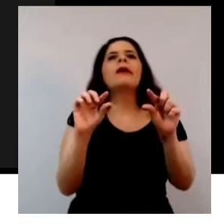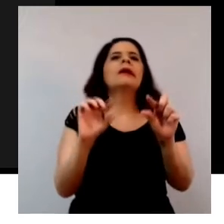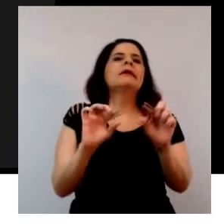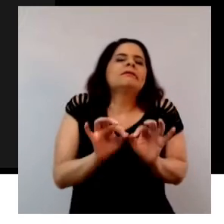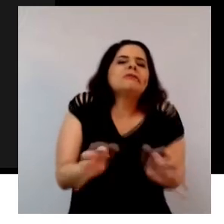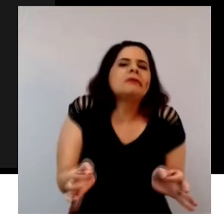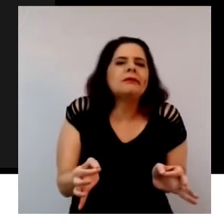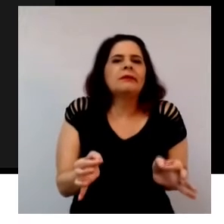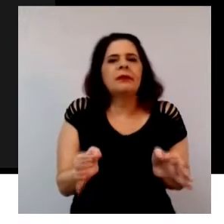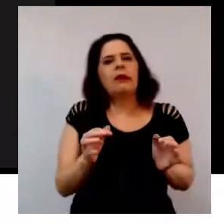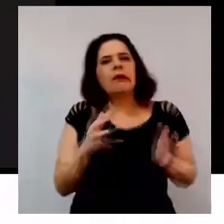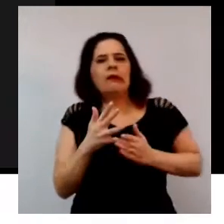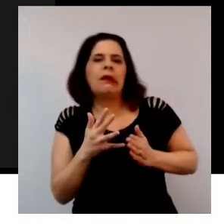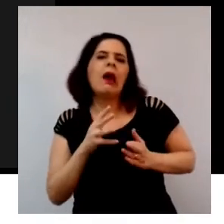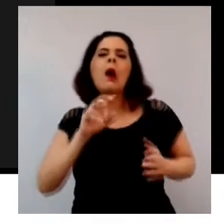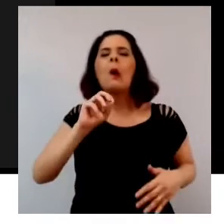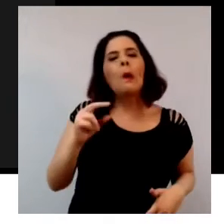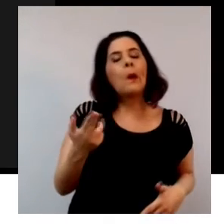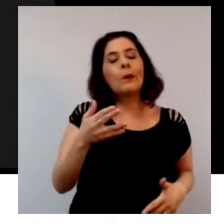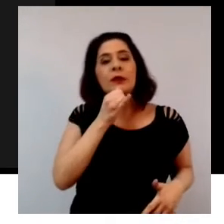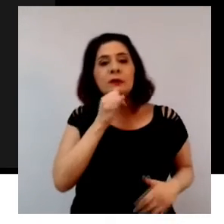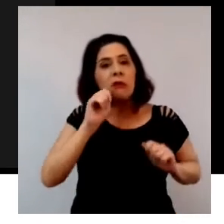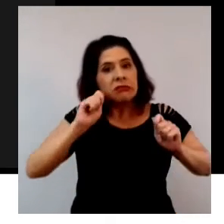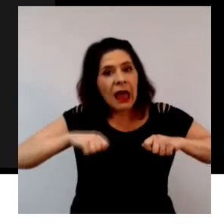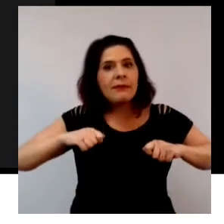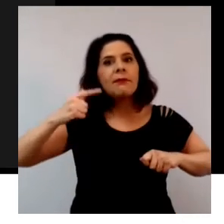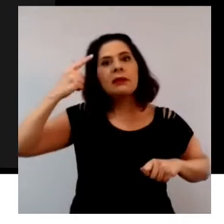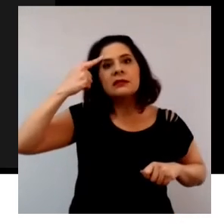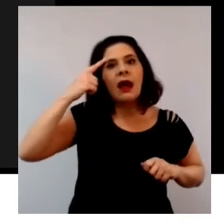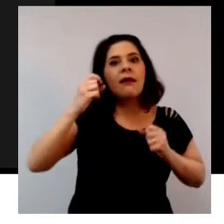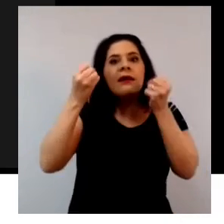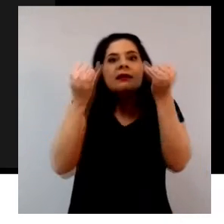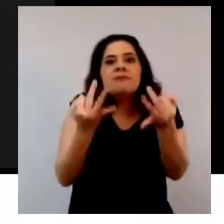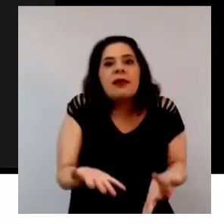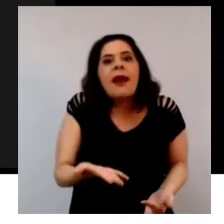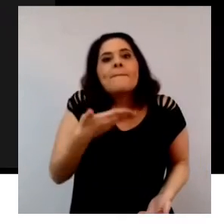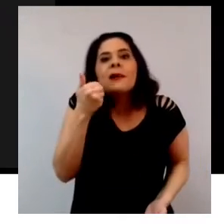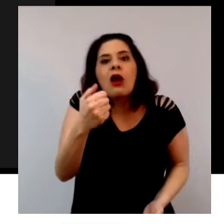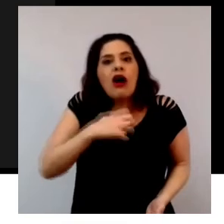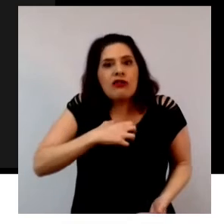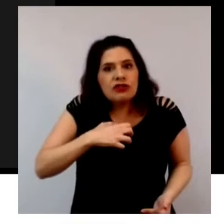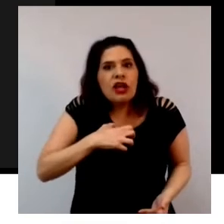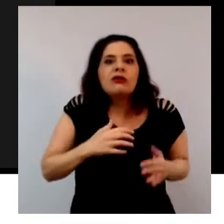melhor de definir esse espírito do tempo que a gente está vivendo?